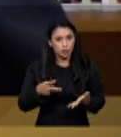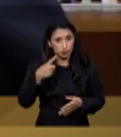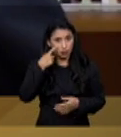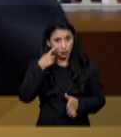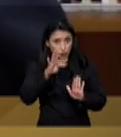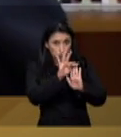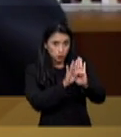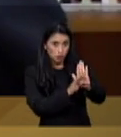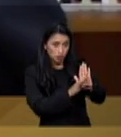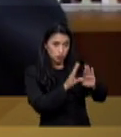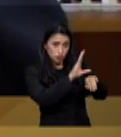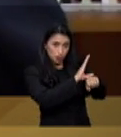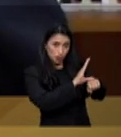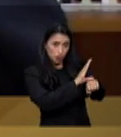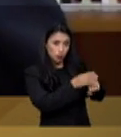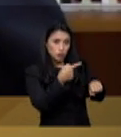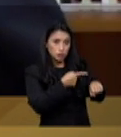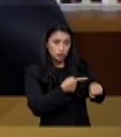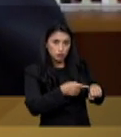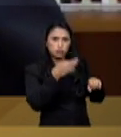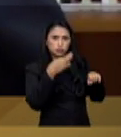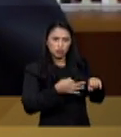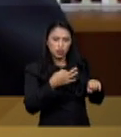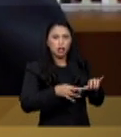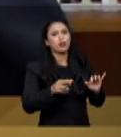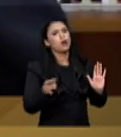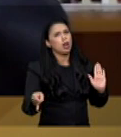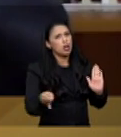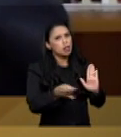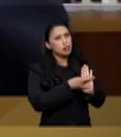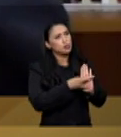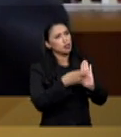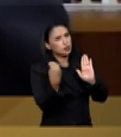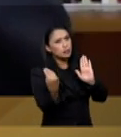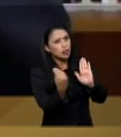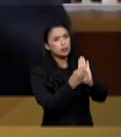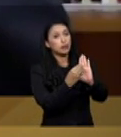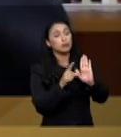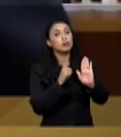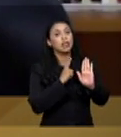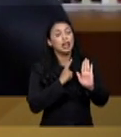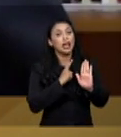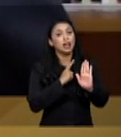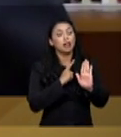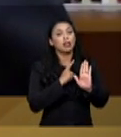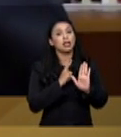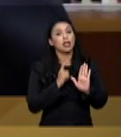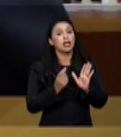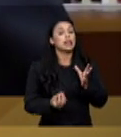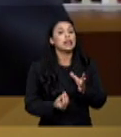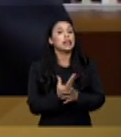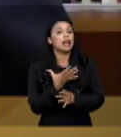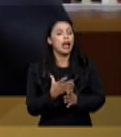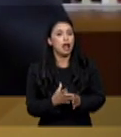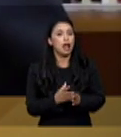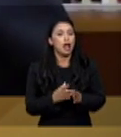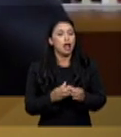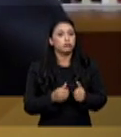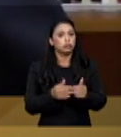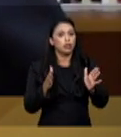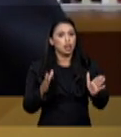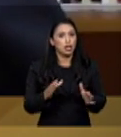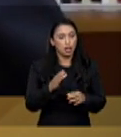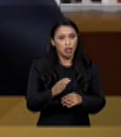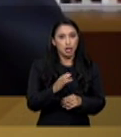do texto constitucional e é confirmado nos regimentos internos, a instalação da CPI, desde que